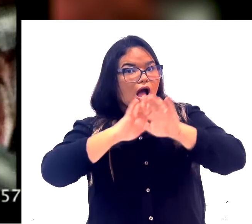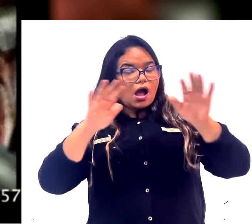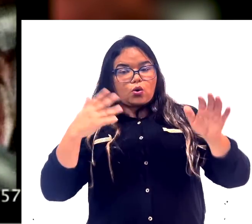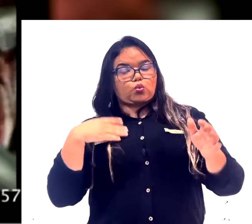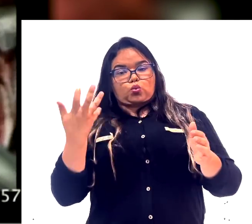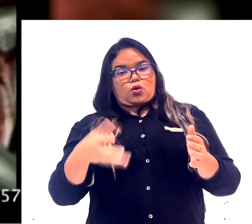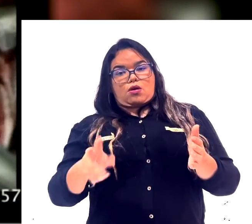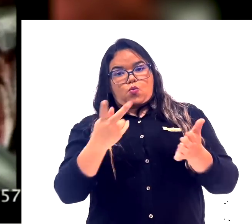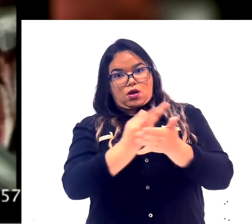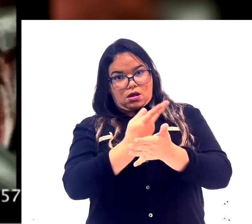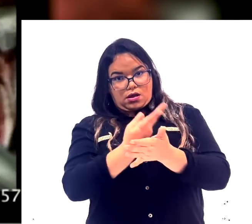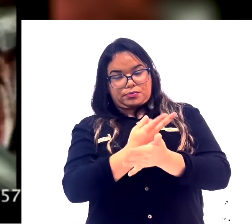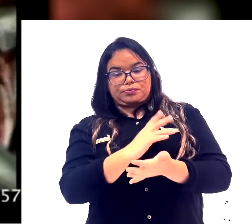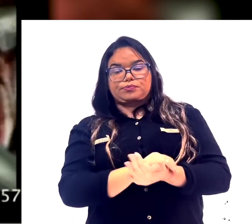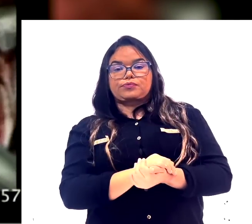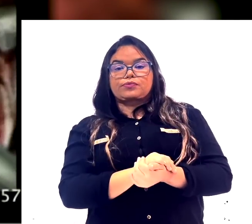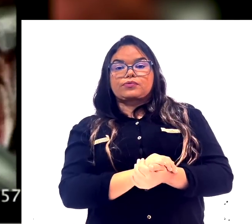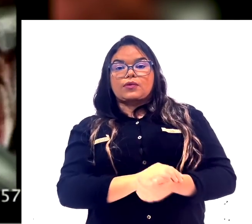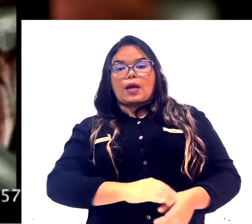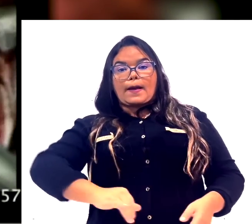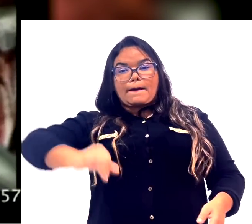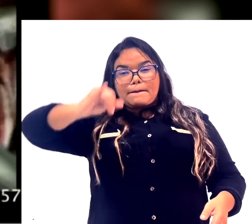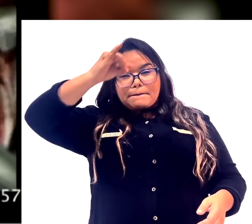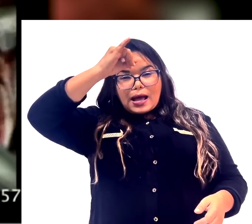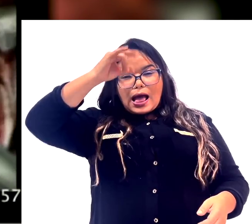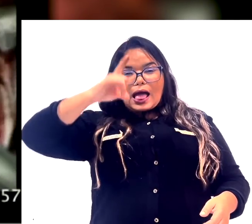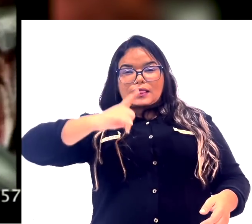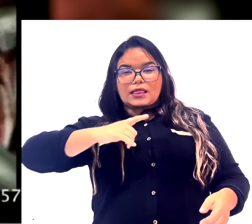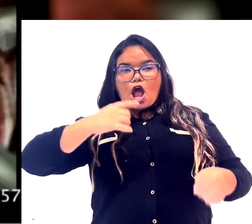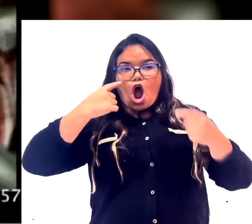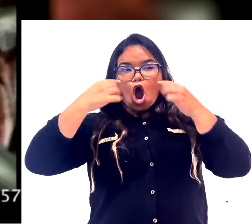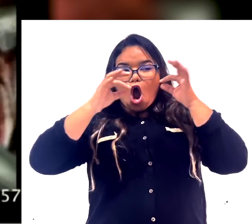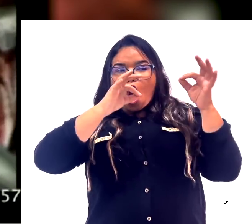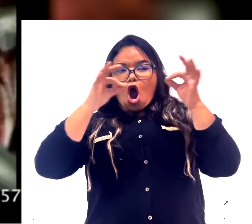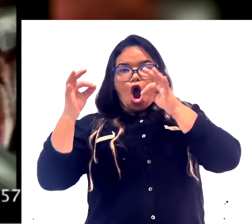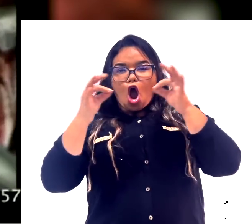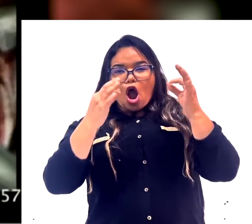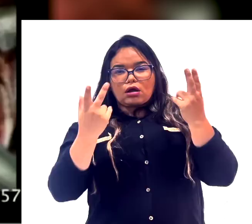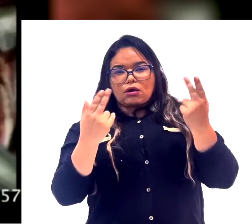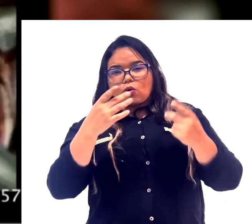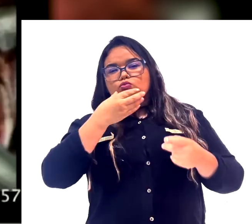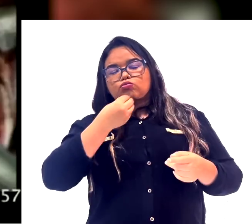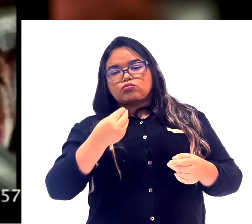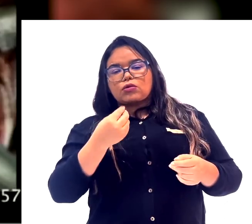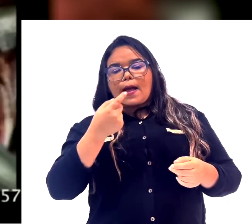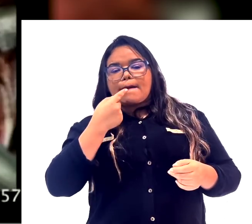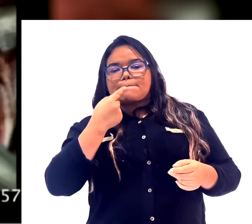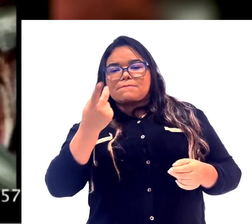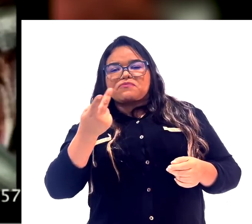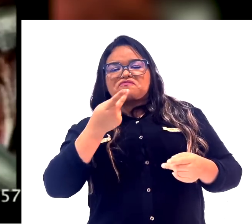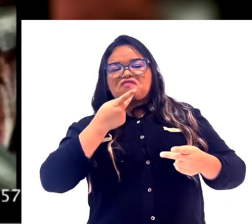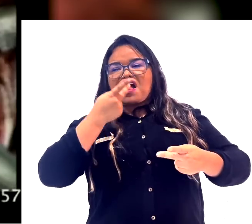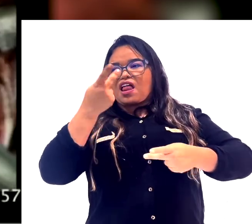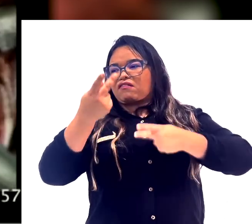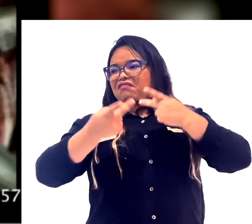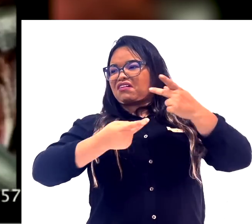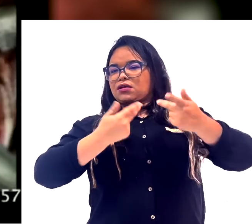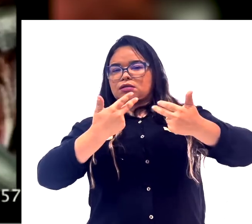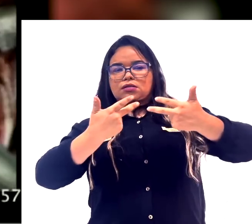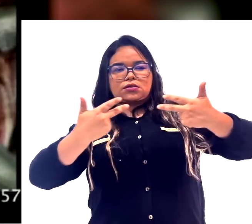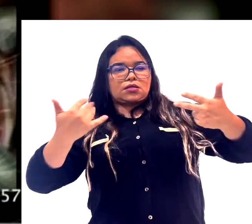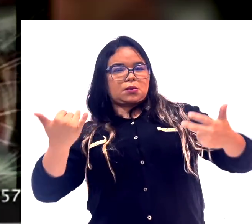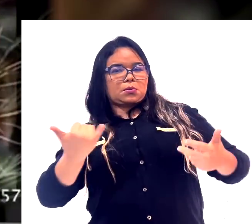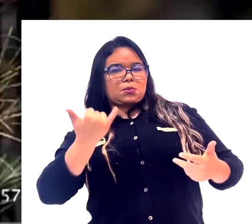que neste chifre havia olhos, como os de homem, e uma boca que falava grandes coisas.